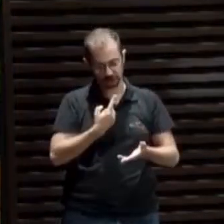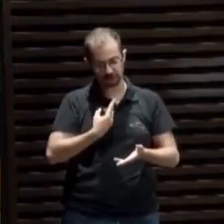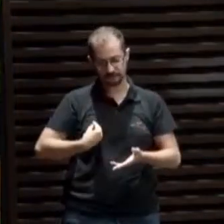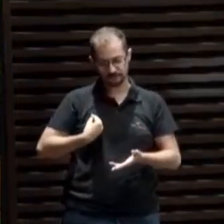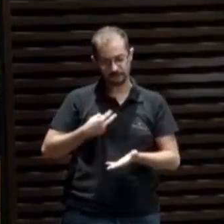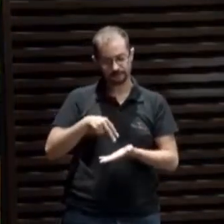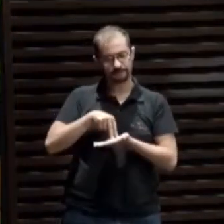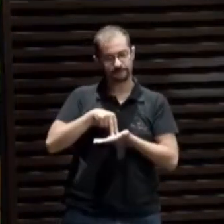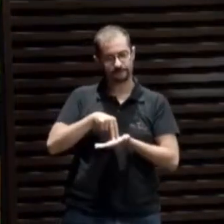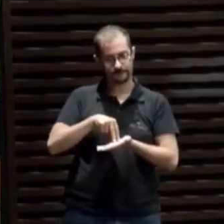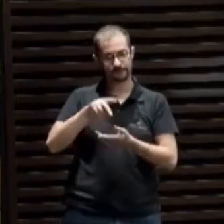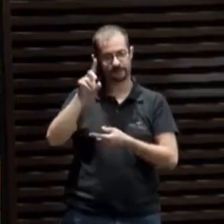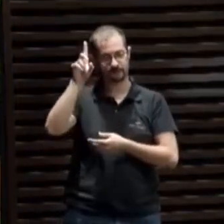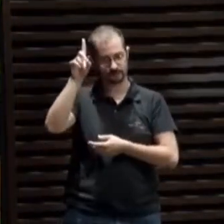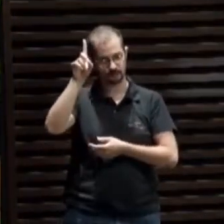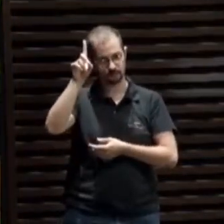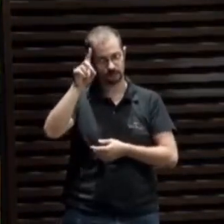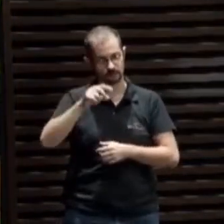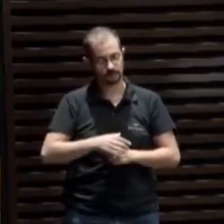A gente tem procurado